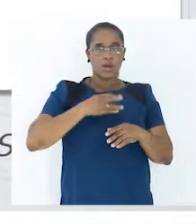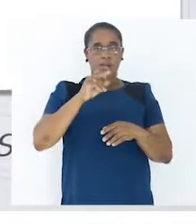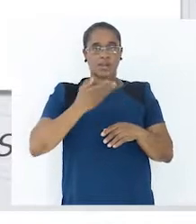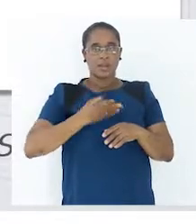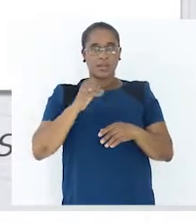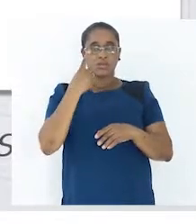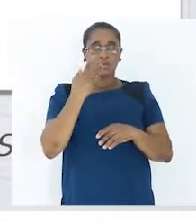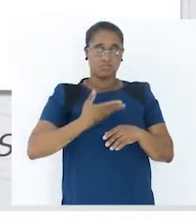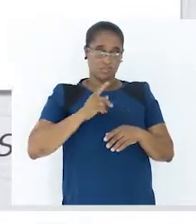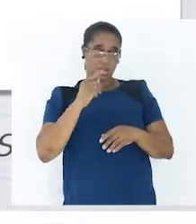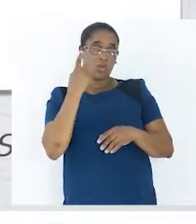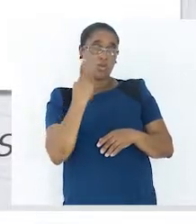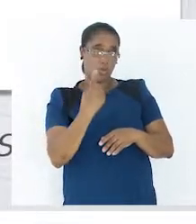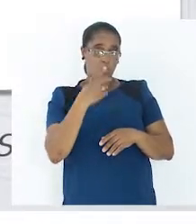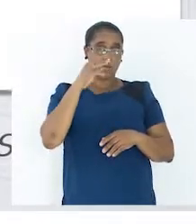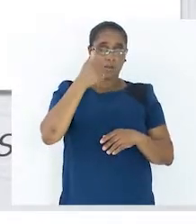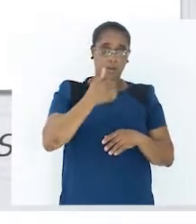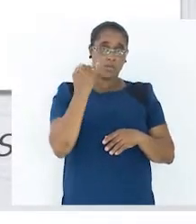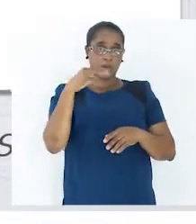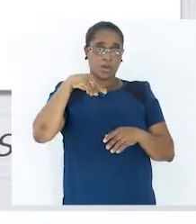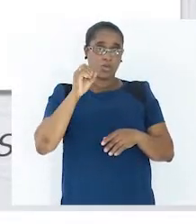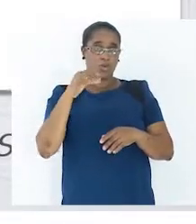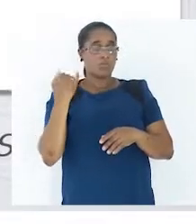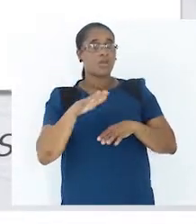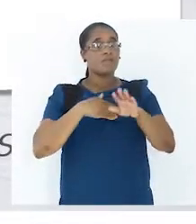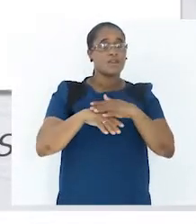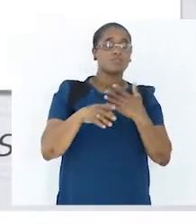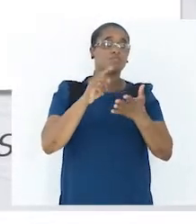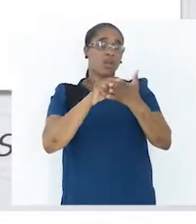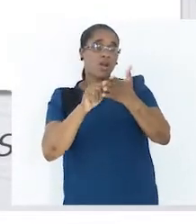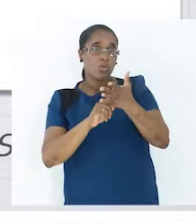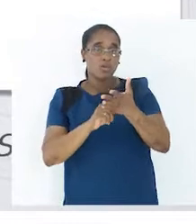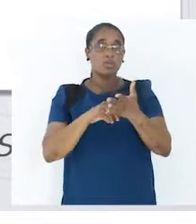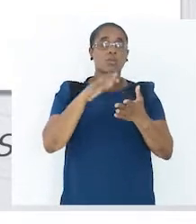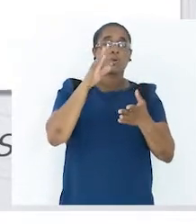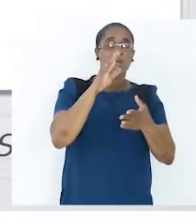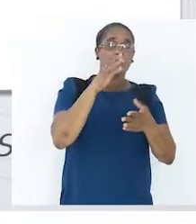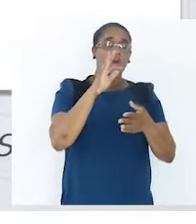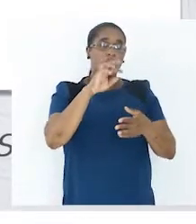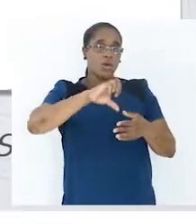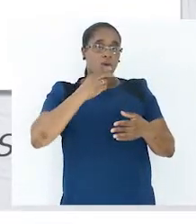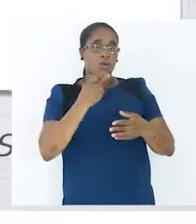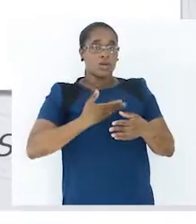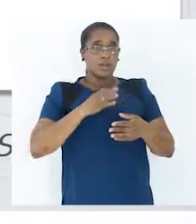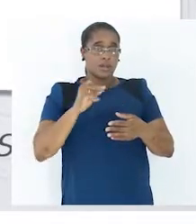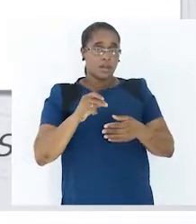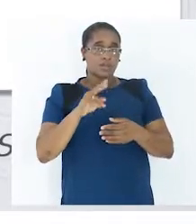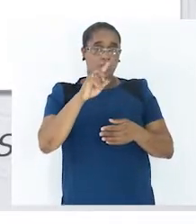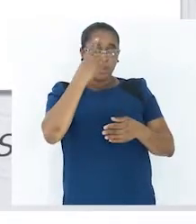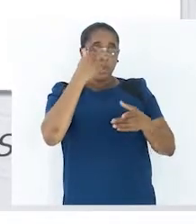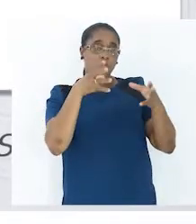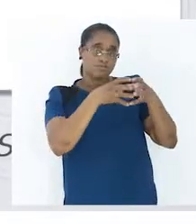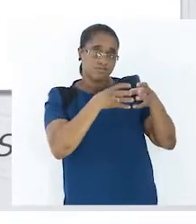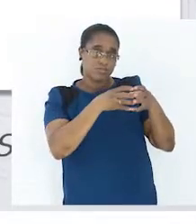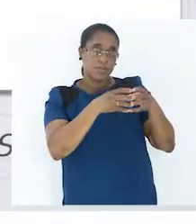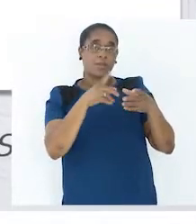calcula-se fazendo o quadrado do primeiro termo mais o dobro do produto do primeiro termo pelo segundo termo, portanto,